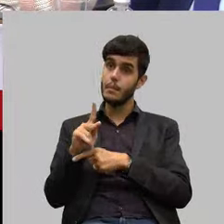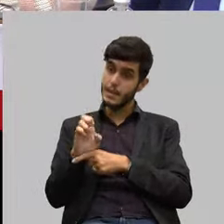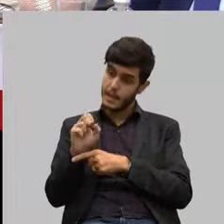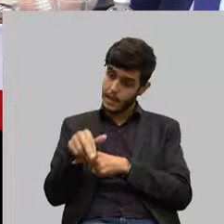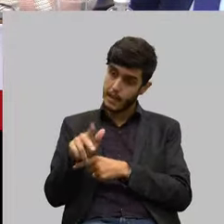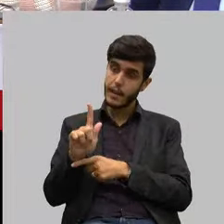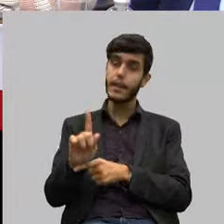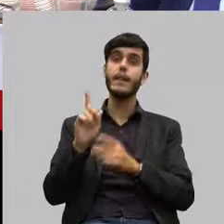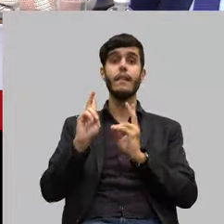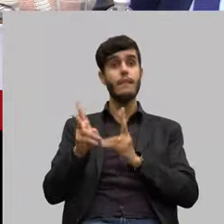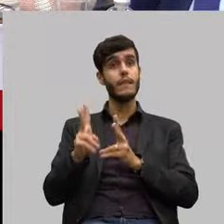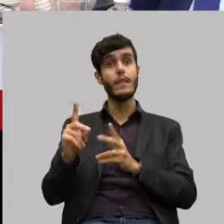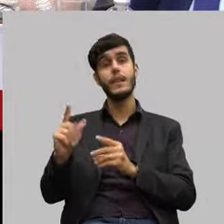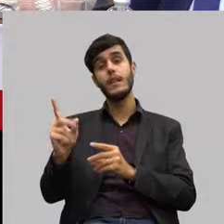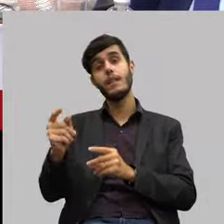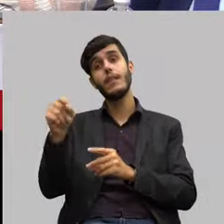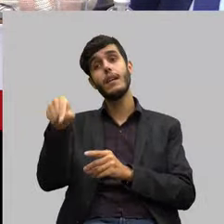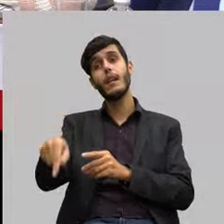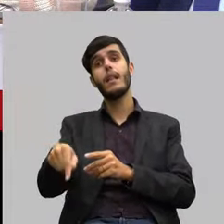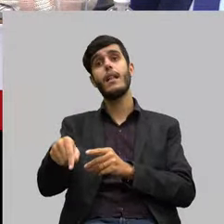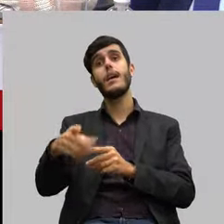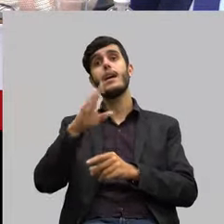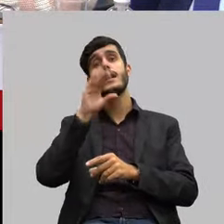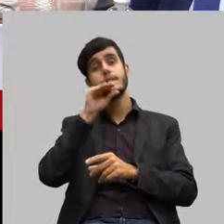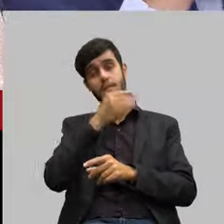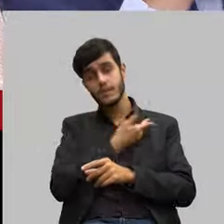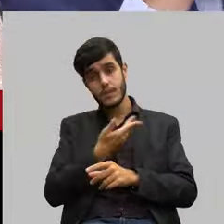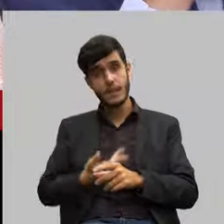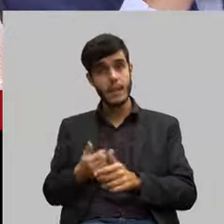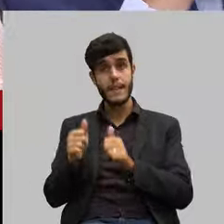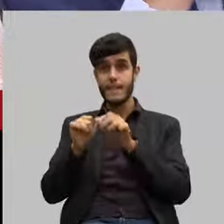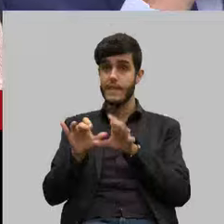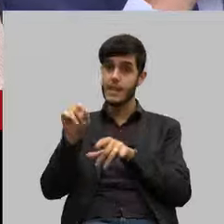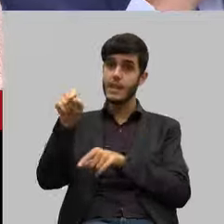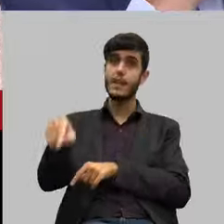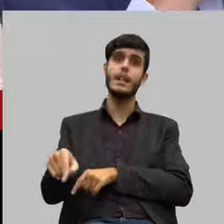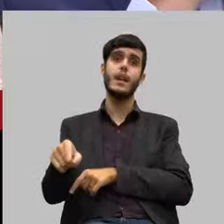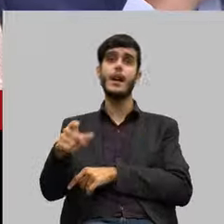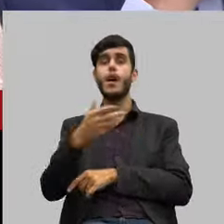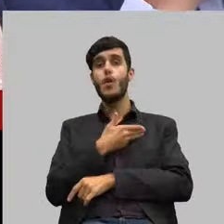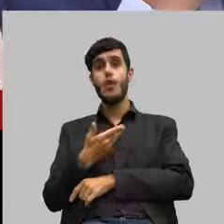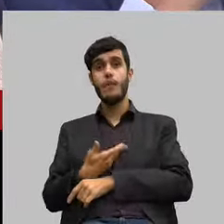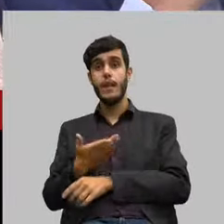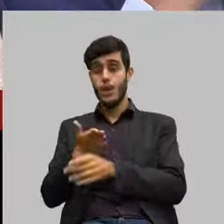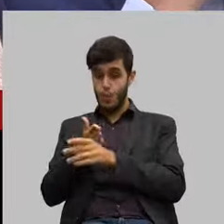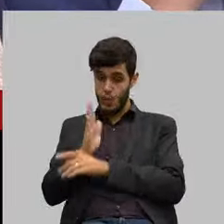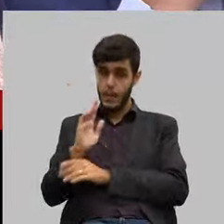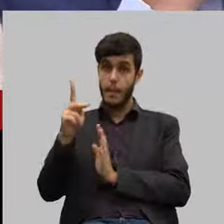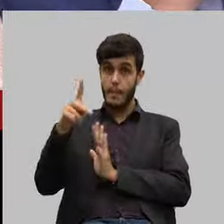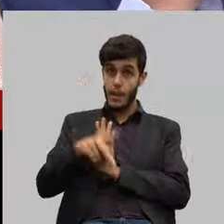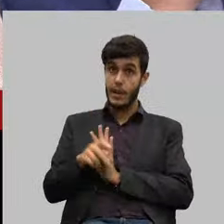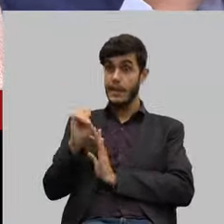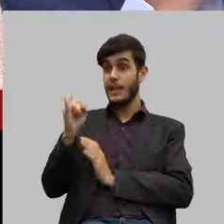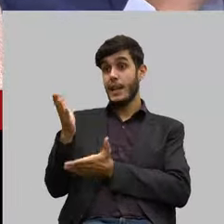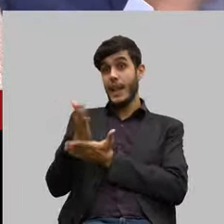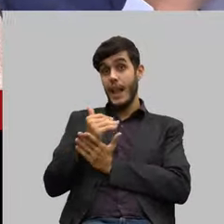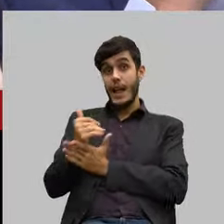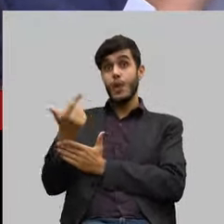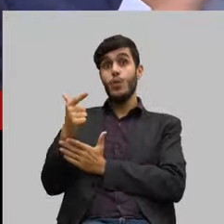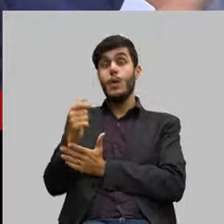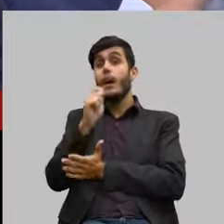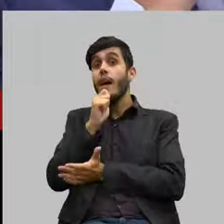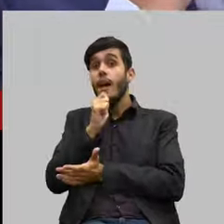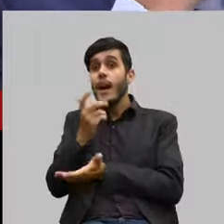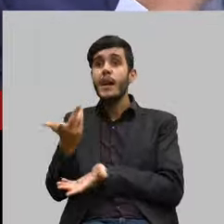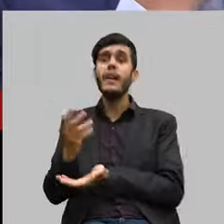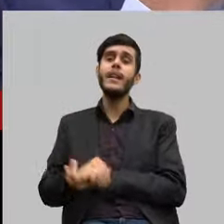servidores ficam e não é possível o governo impor a sua base avançar com esse projeto de lei sem nada técnico